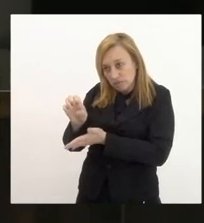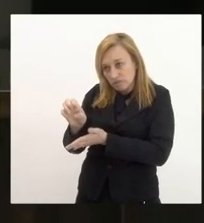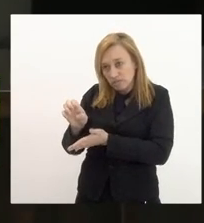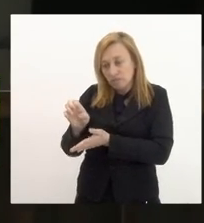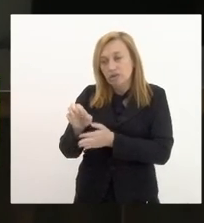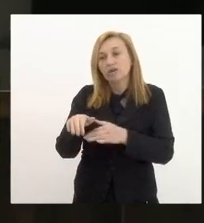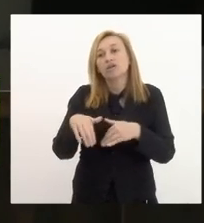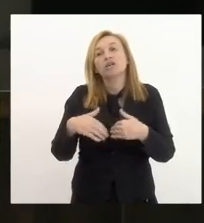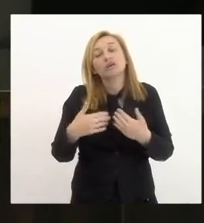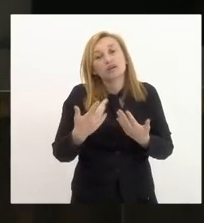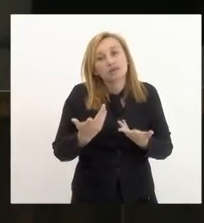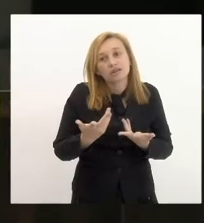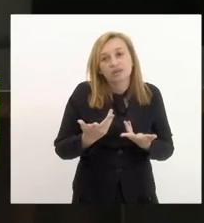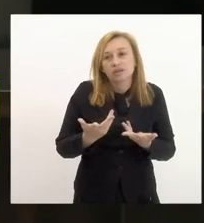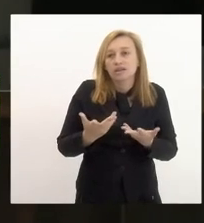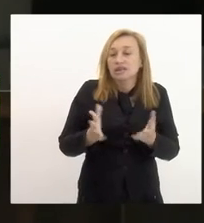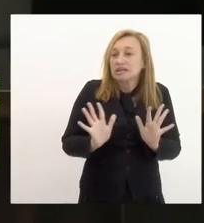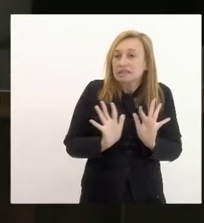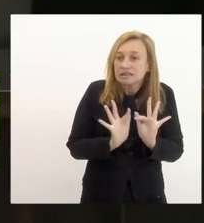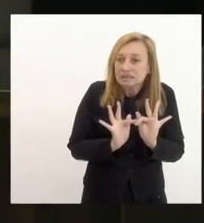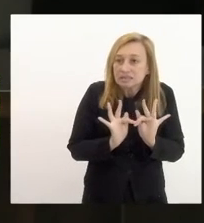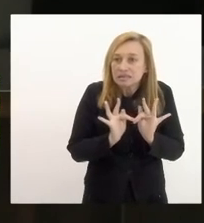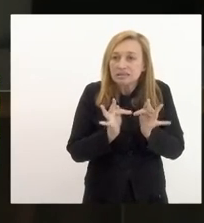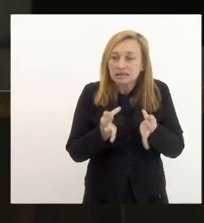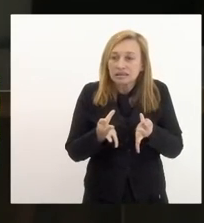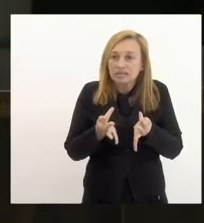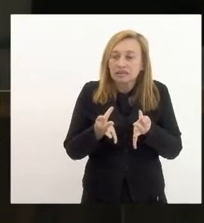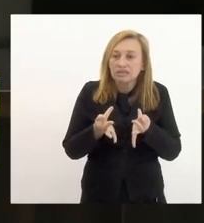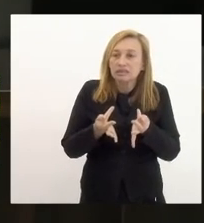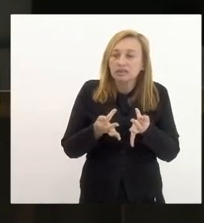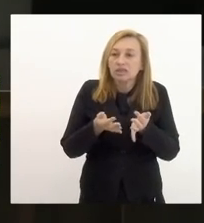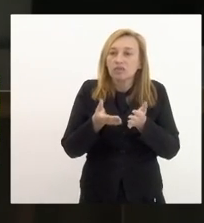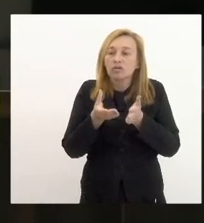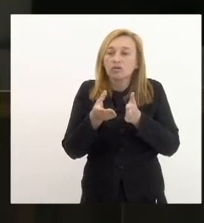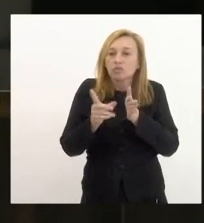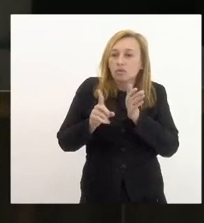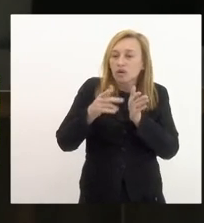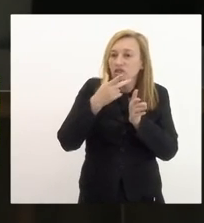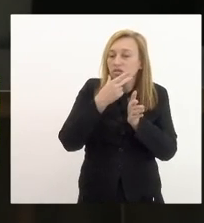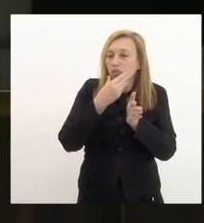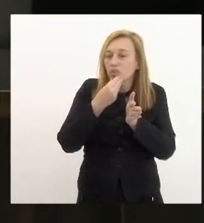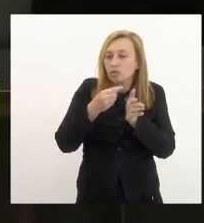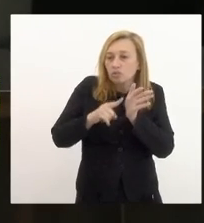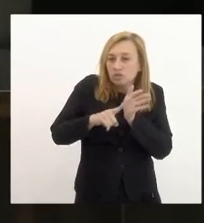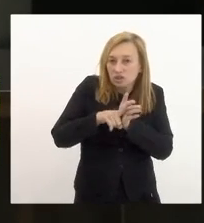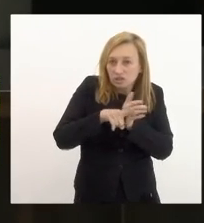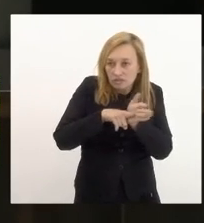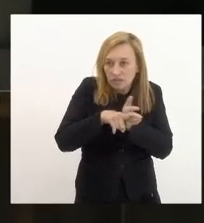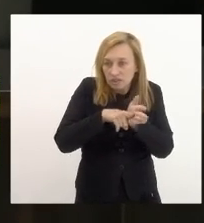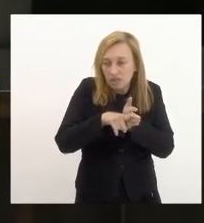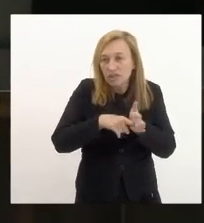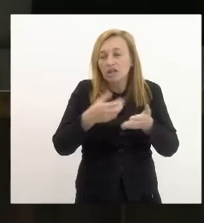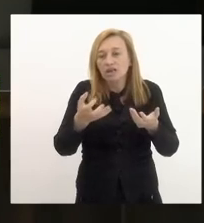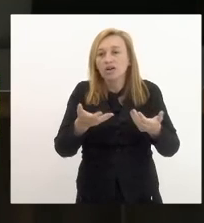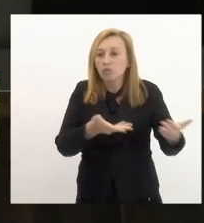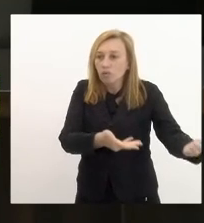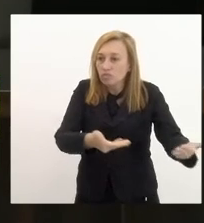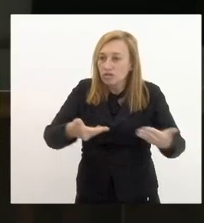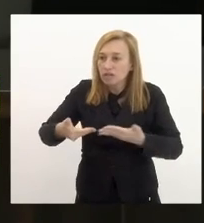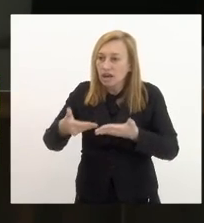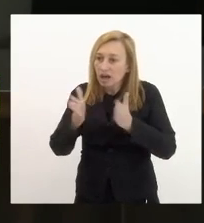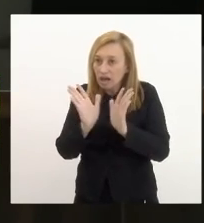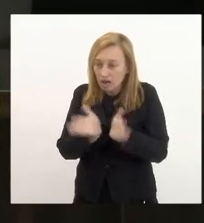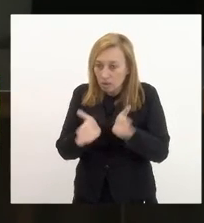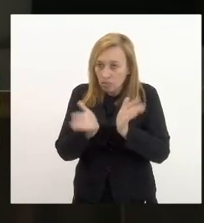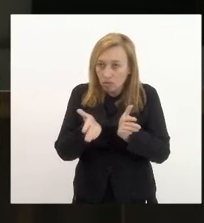pode ser Generoso são os fiscalistas Queria convidar agora